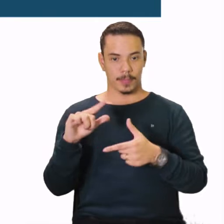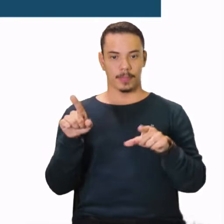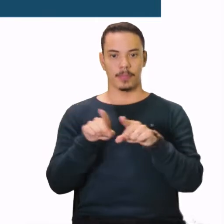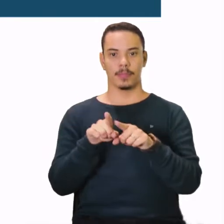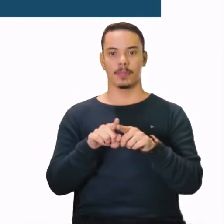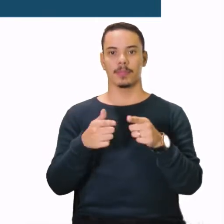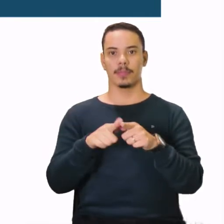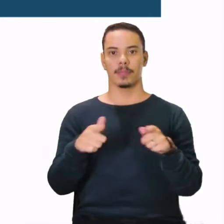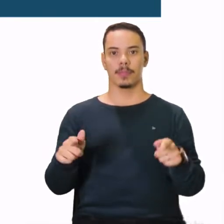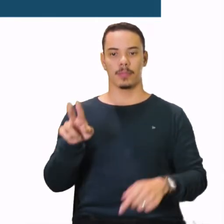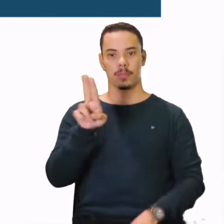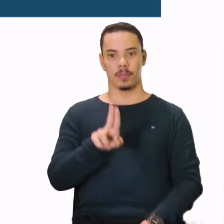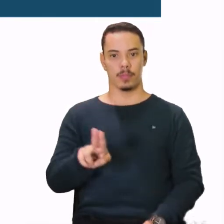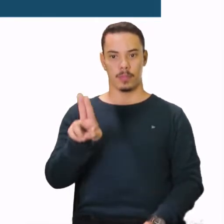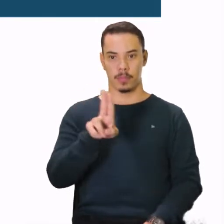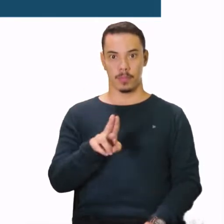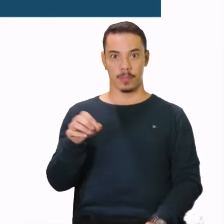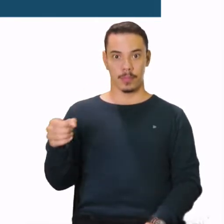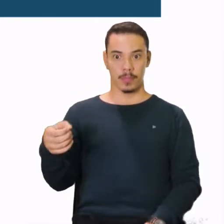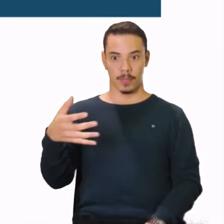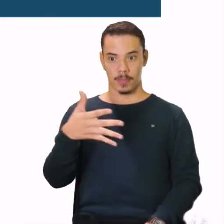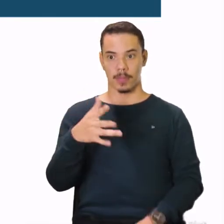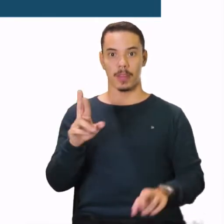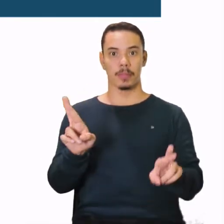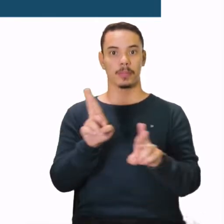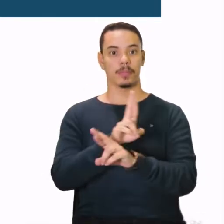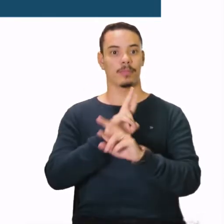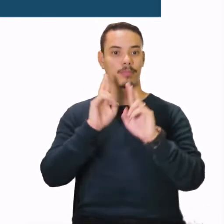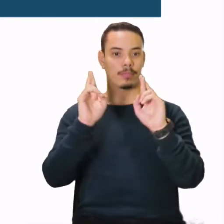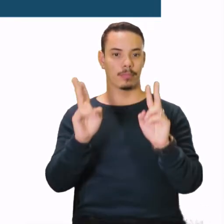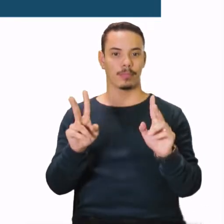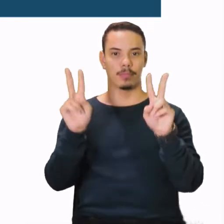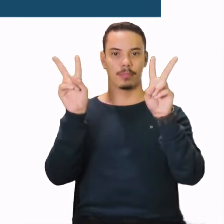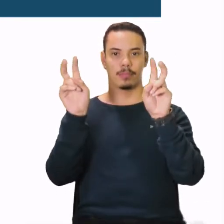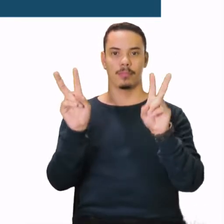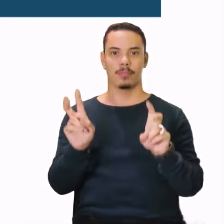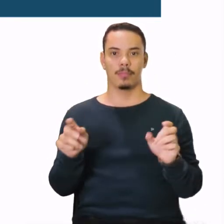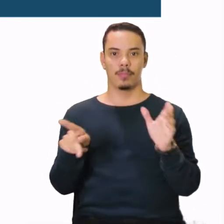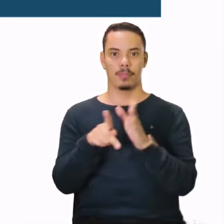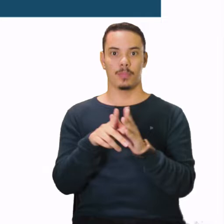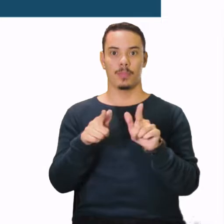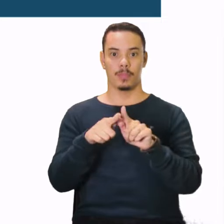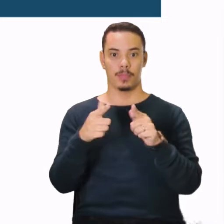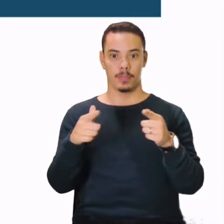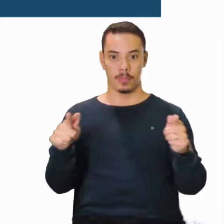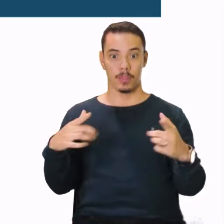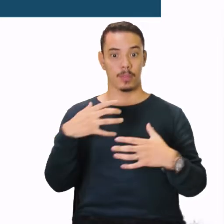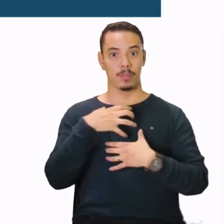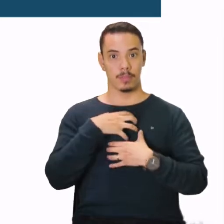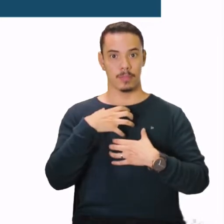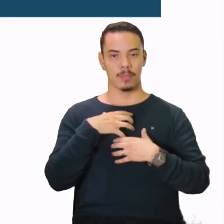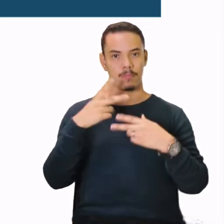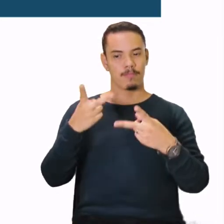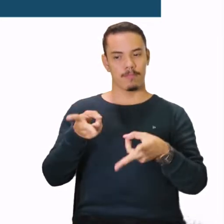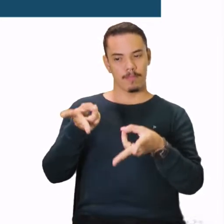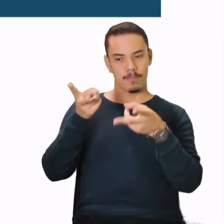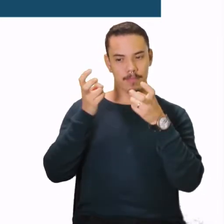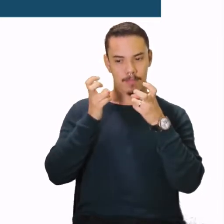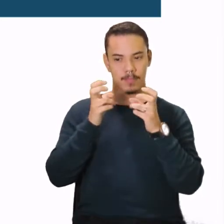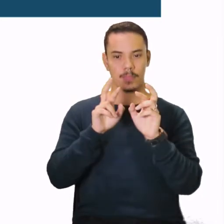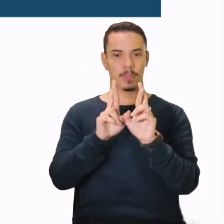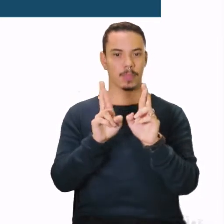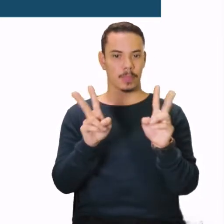pelas gramáticas de uso contemporâneas em relação a diferentes tópicos gramaticais, de forma a perceber